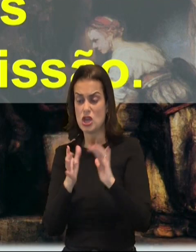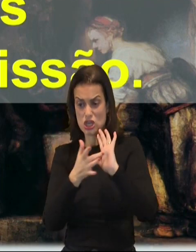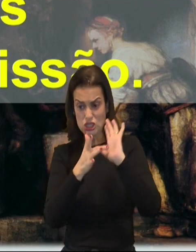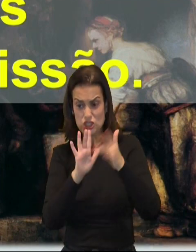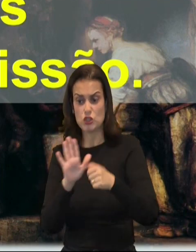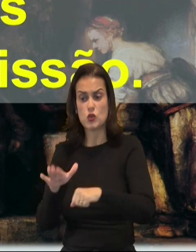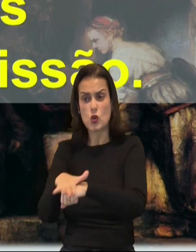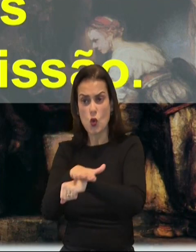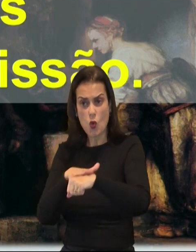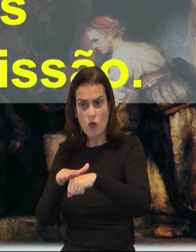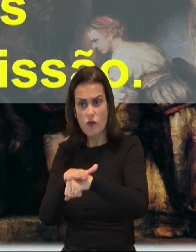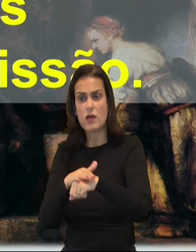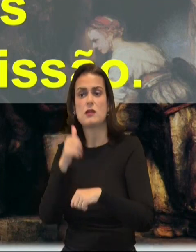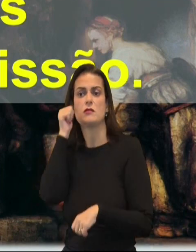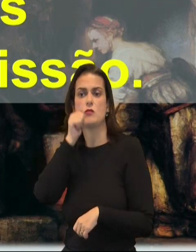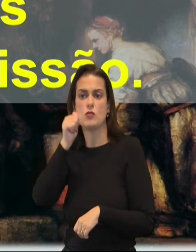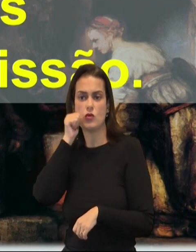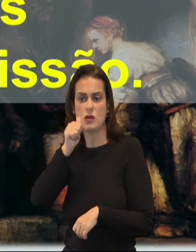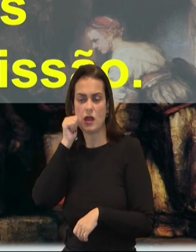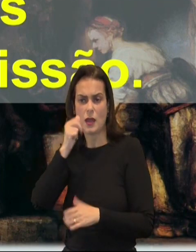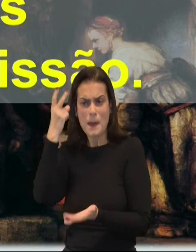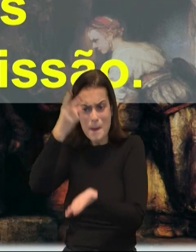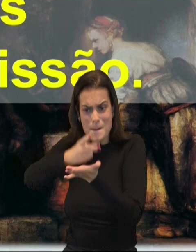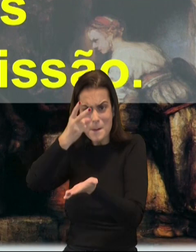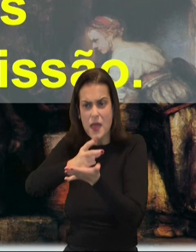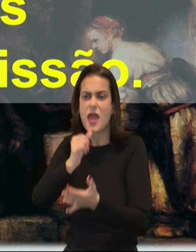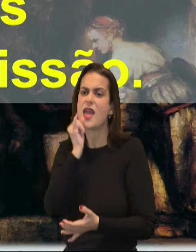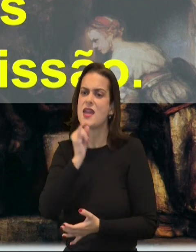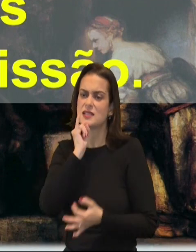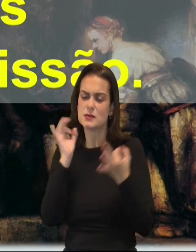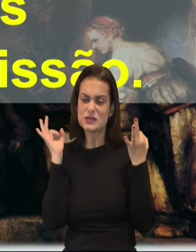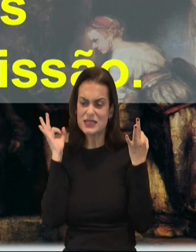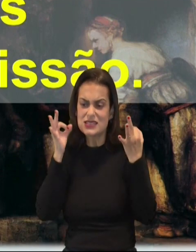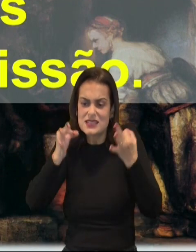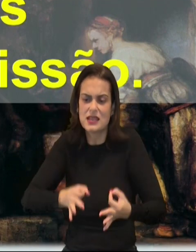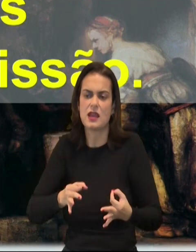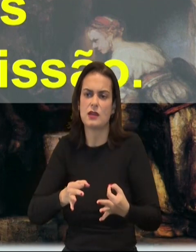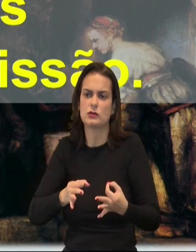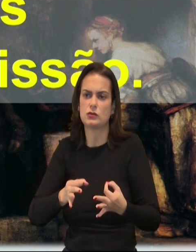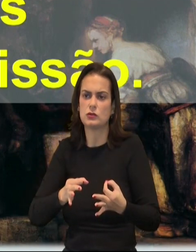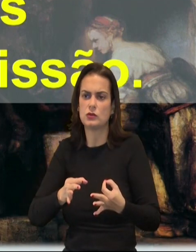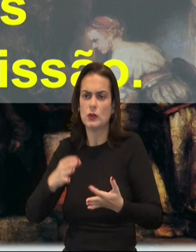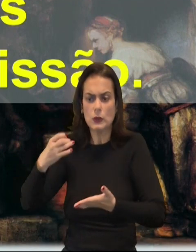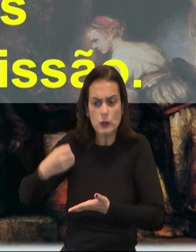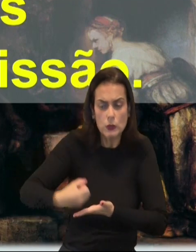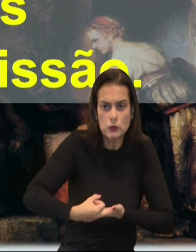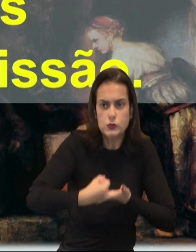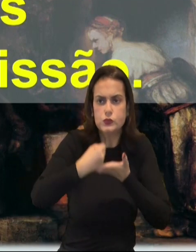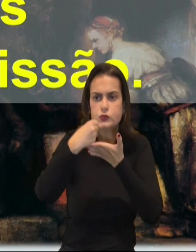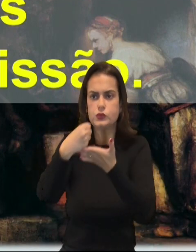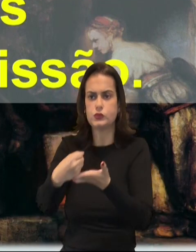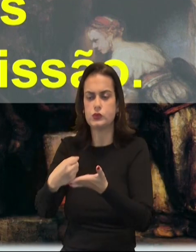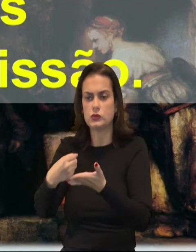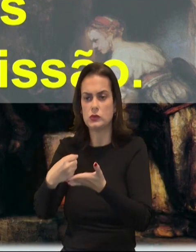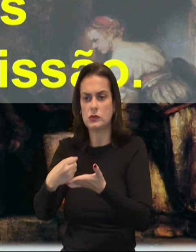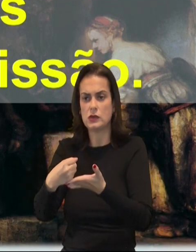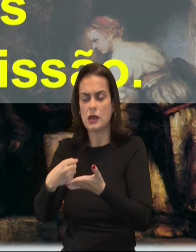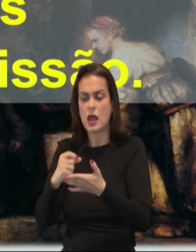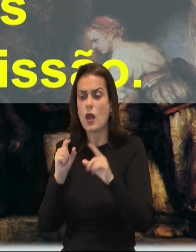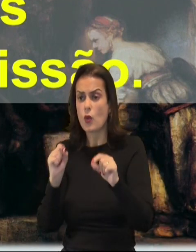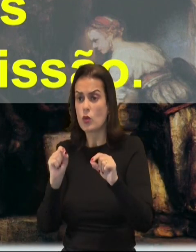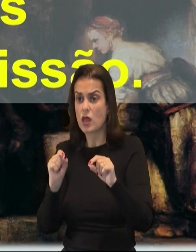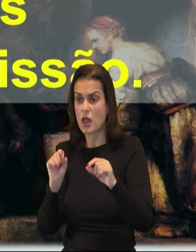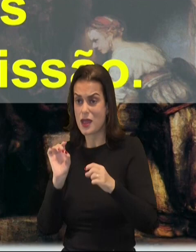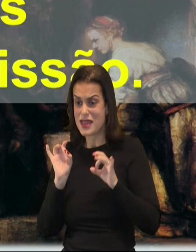mulher samaritana. Ele mesmo dando o exemplo, e percebo mais uma vez a luz maravilhosa que o Rembrandt coloca em suas telas. Geralmente é para dar destaque